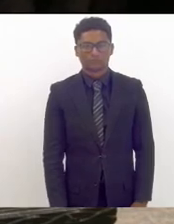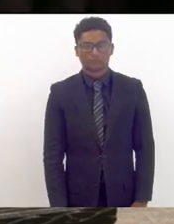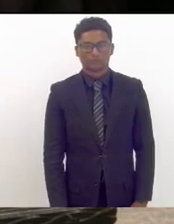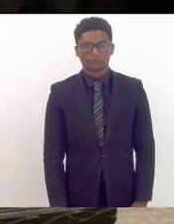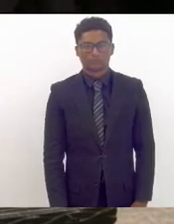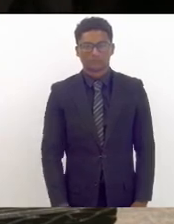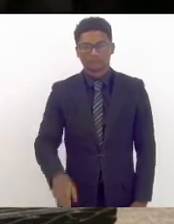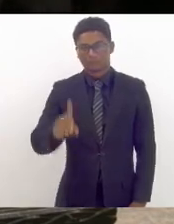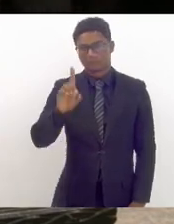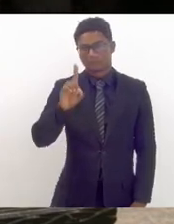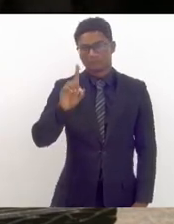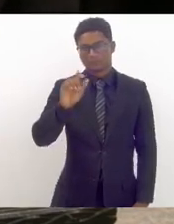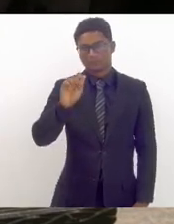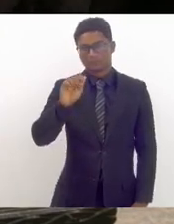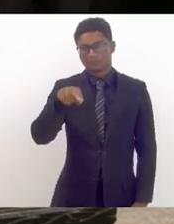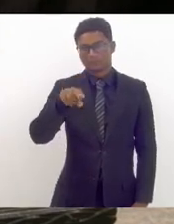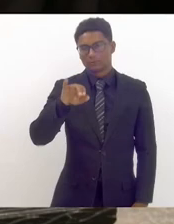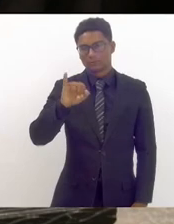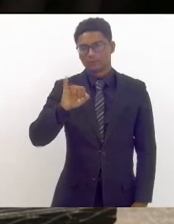Dani Balbi.